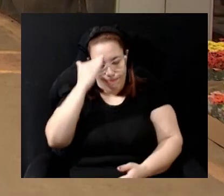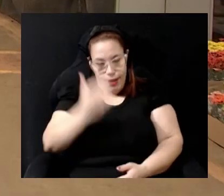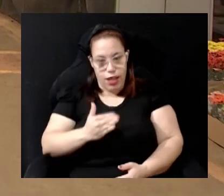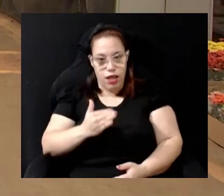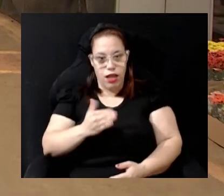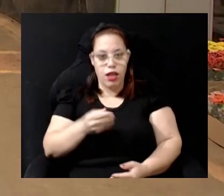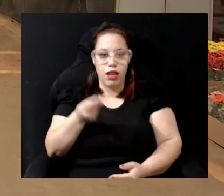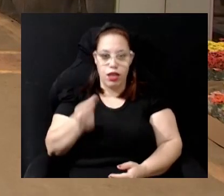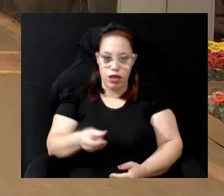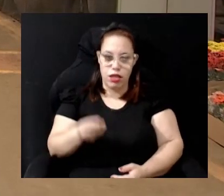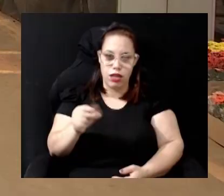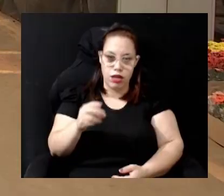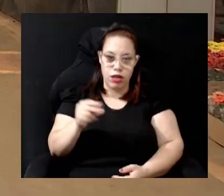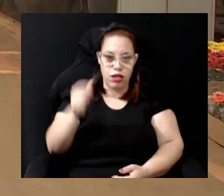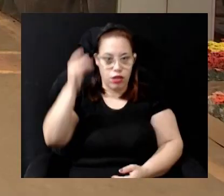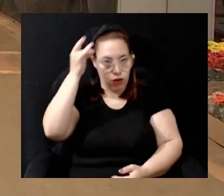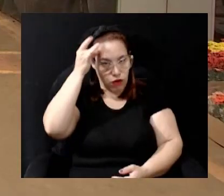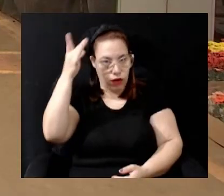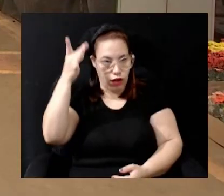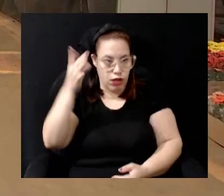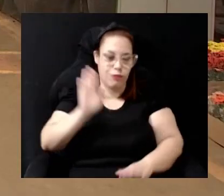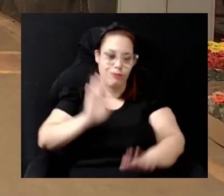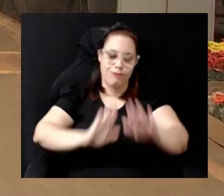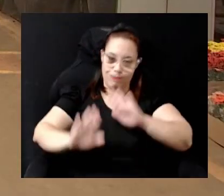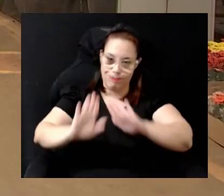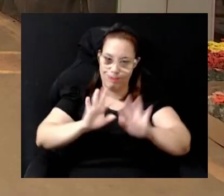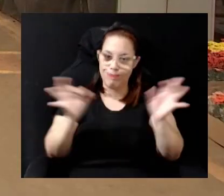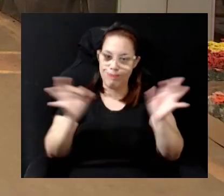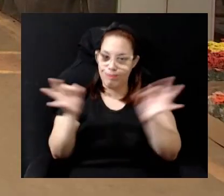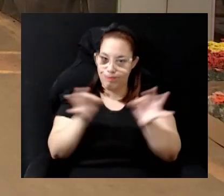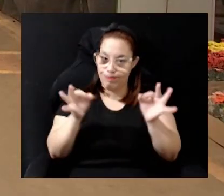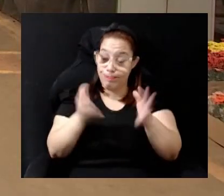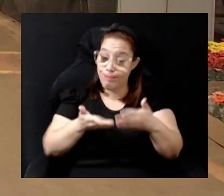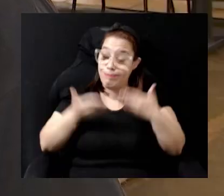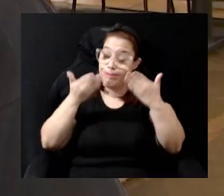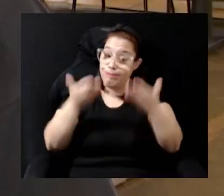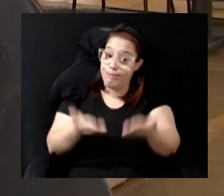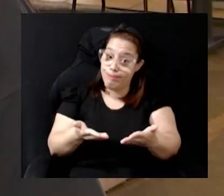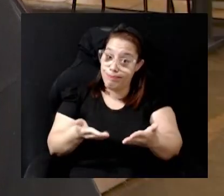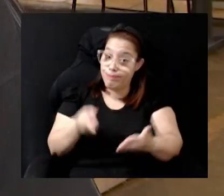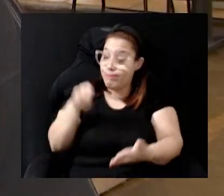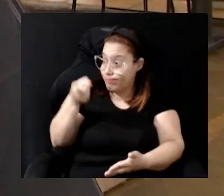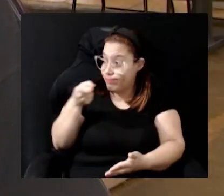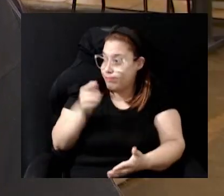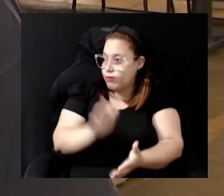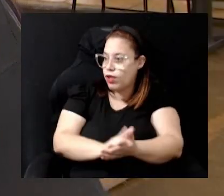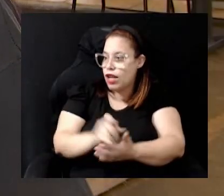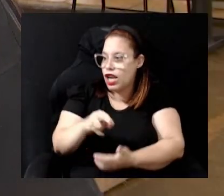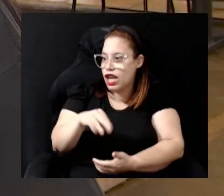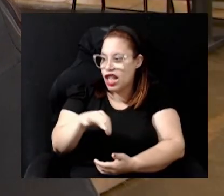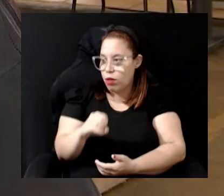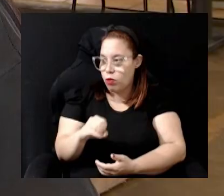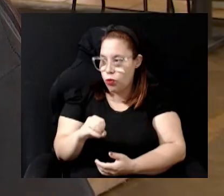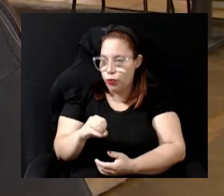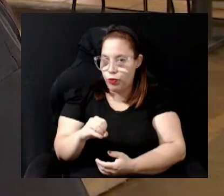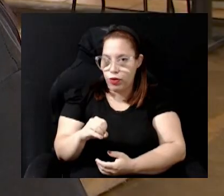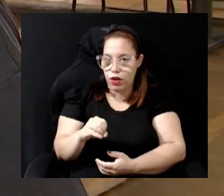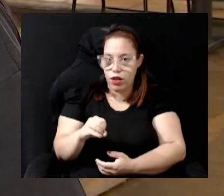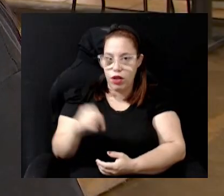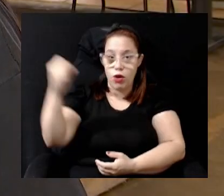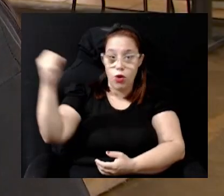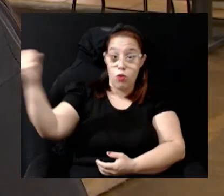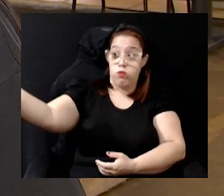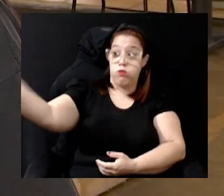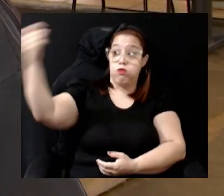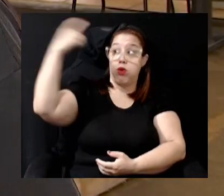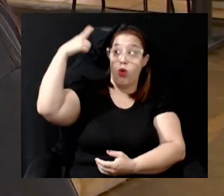duráveis e fáceis de cuidar, perfeitos para esse tipo de ocasião. O crisântemo ele é para pleno sol, então